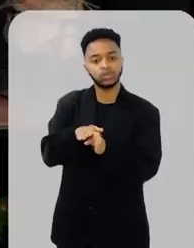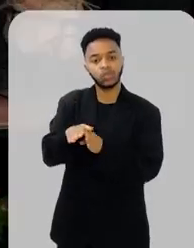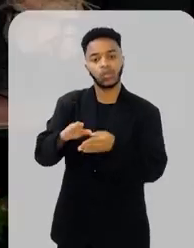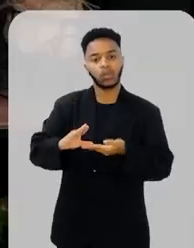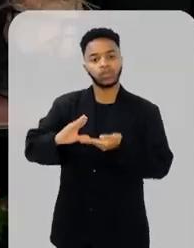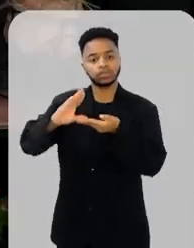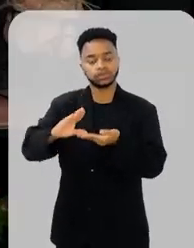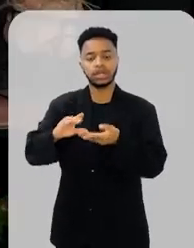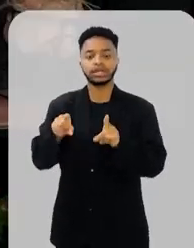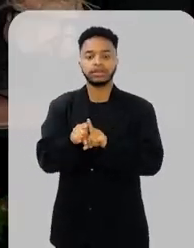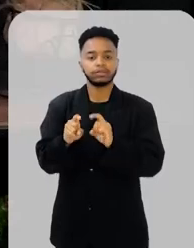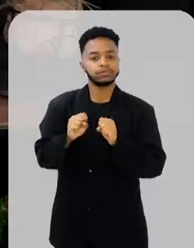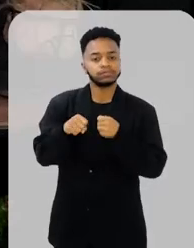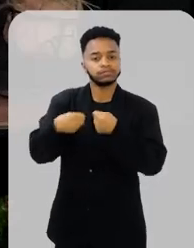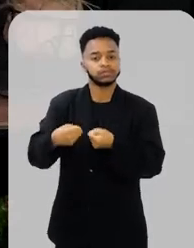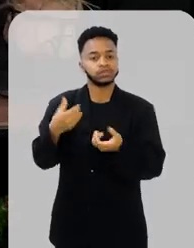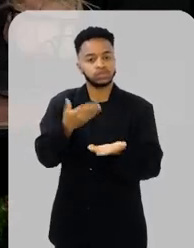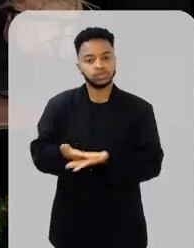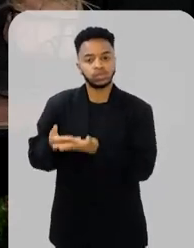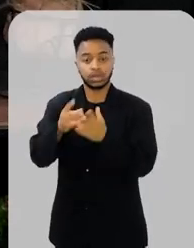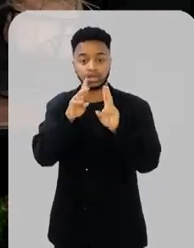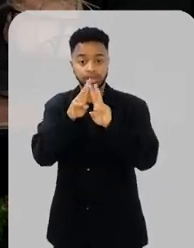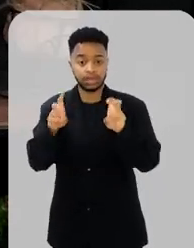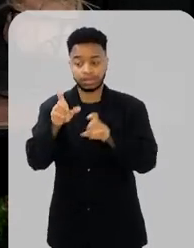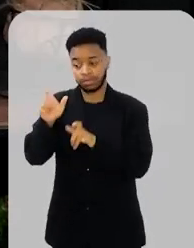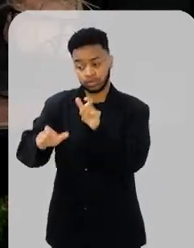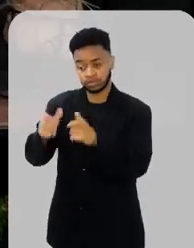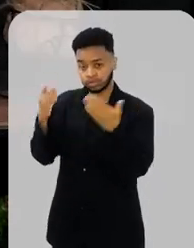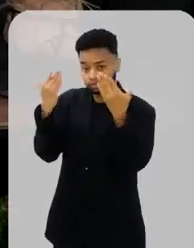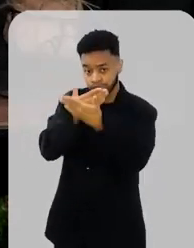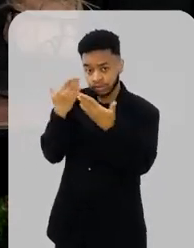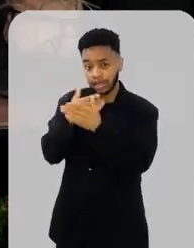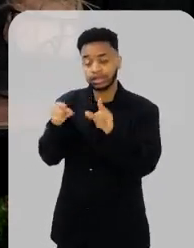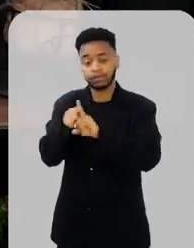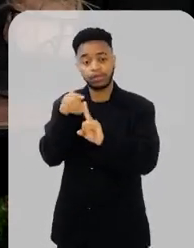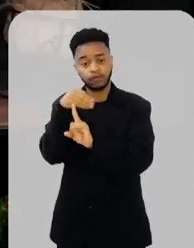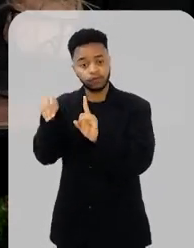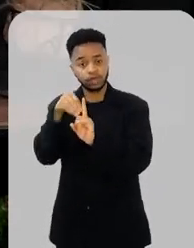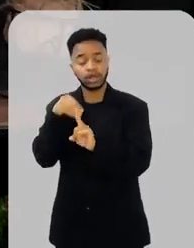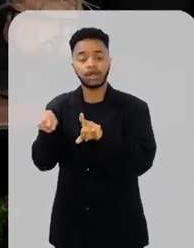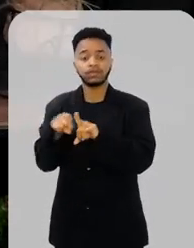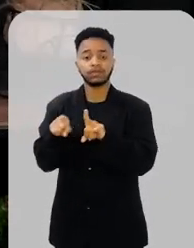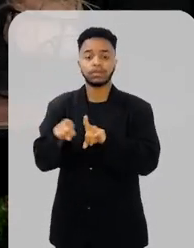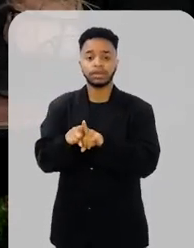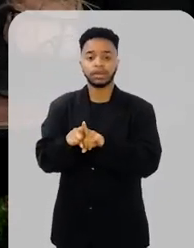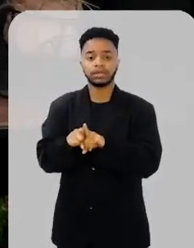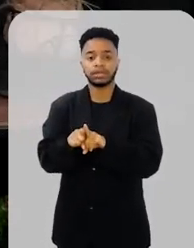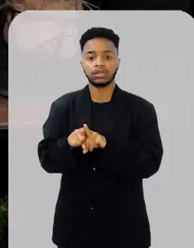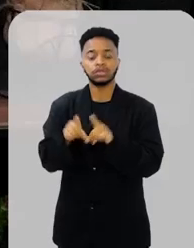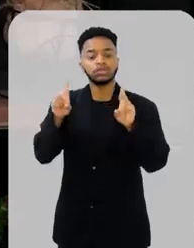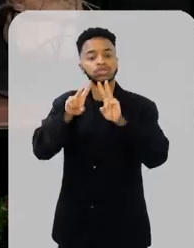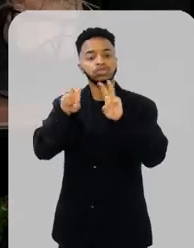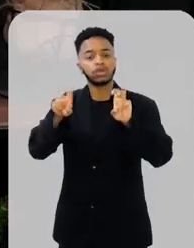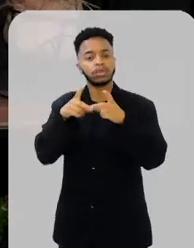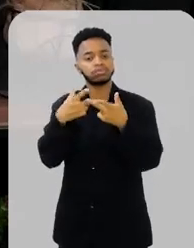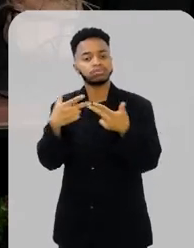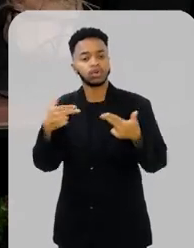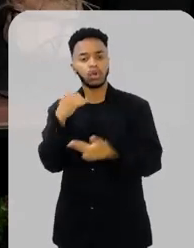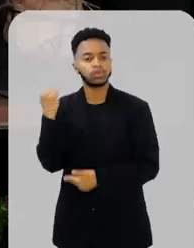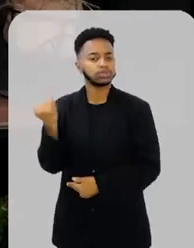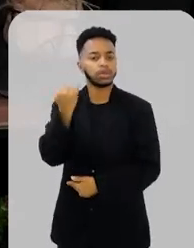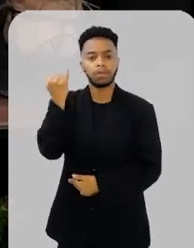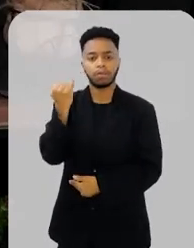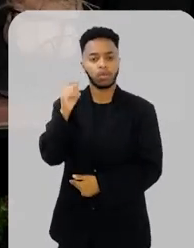uma pessoa que tem se dedicado ao tema dos invisibilizados, ao tema dos vulneráveis e também a uma questão